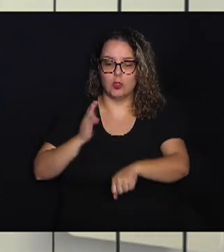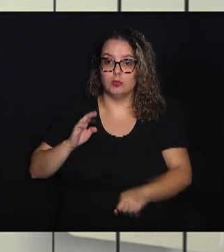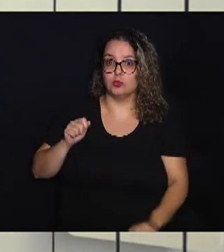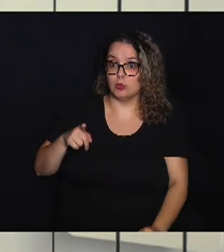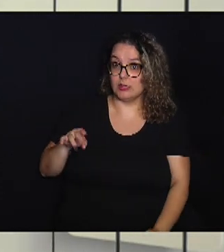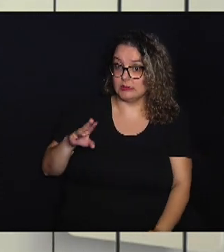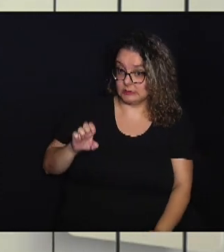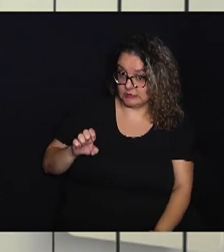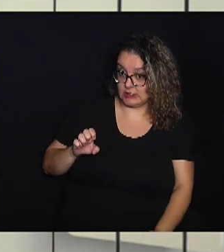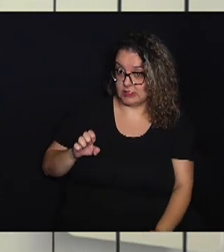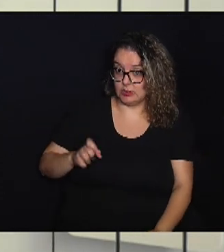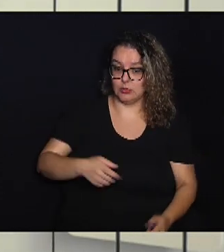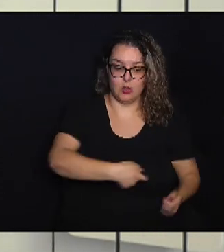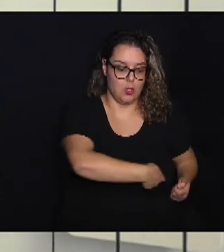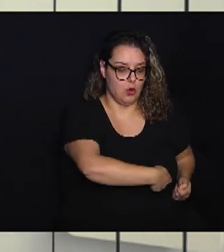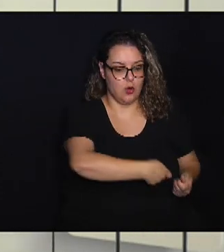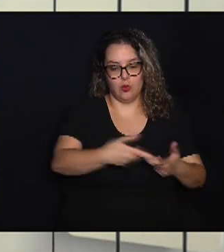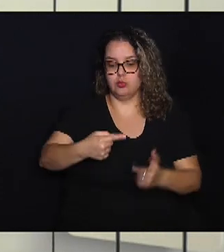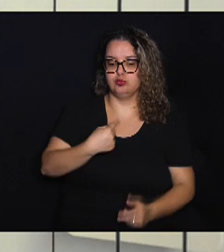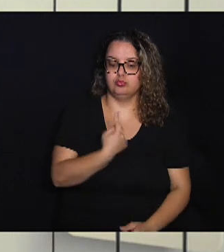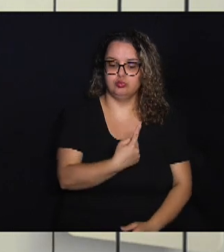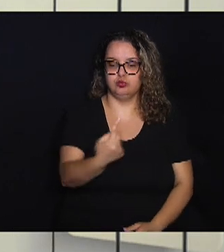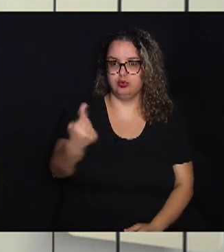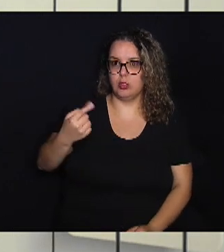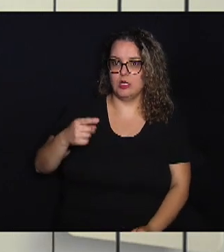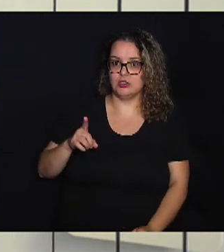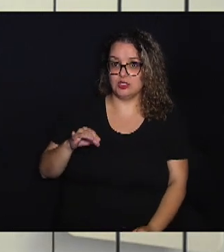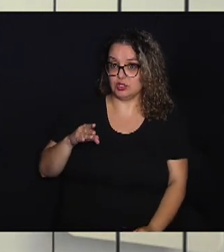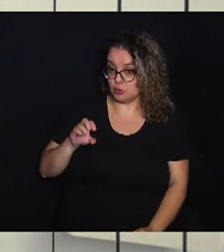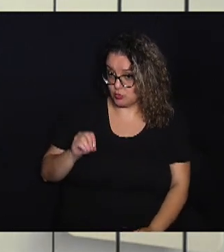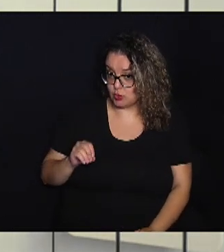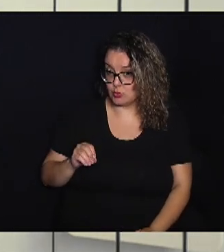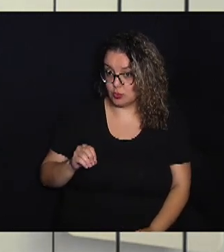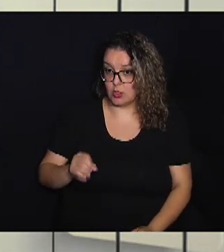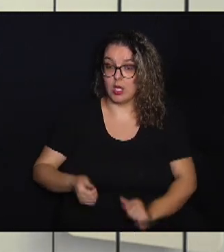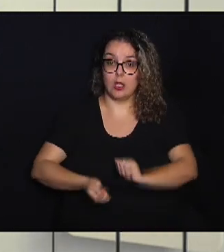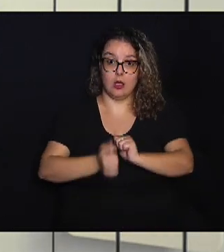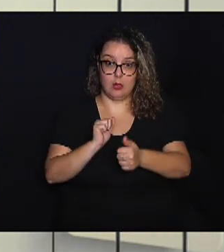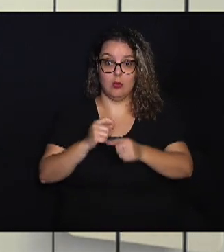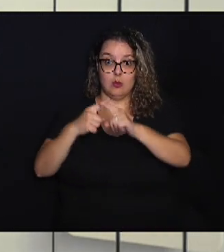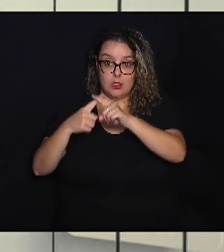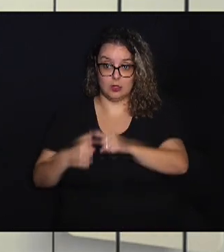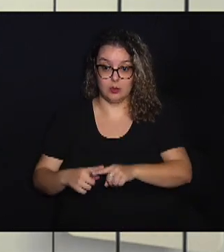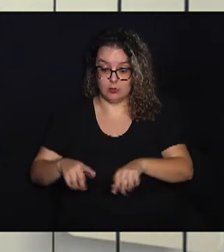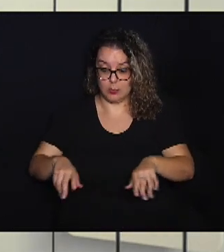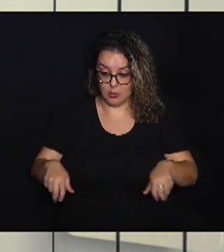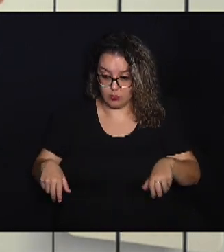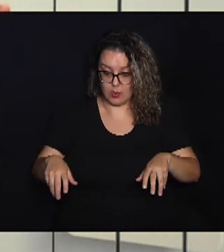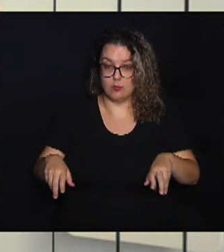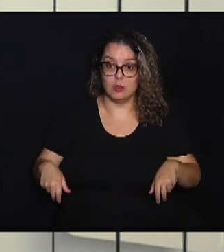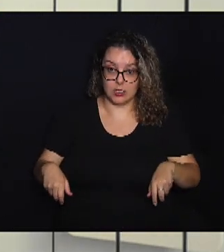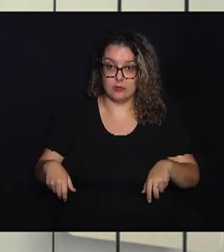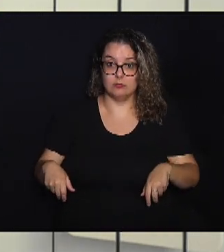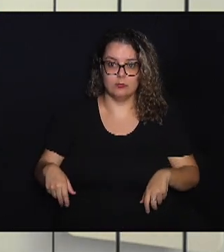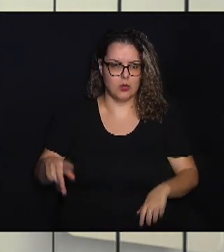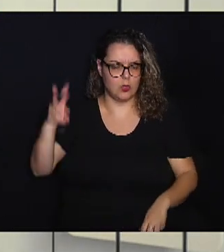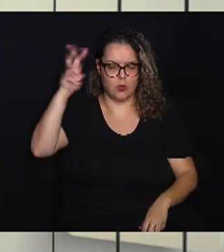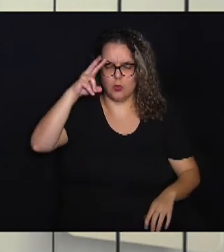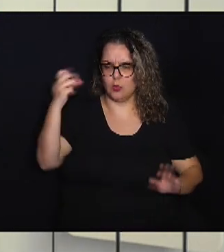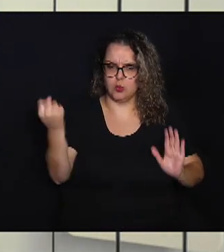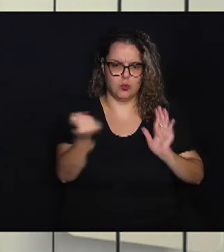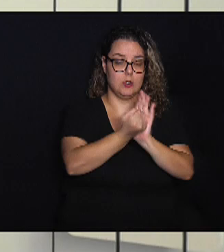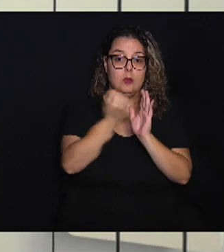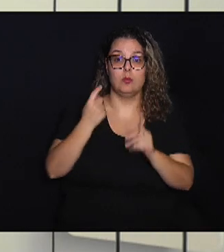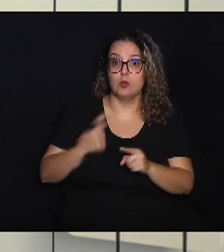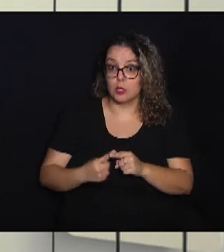no lançamento de disco da classe F52, atletas que competem em cadeira de rodas, foi histórica para o Brasil,